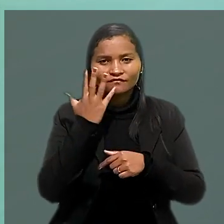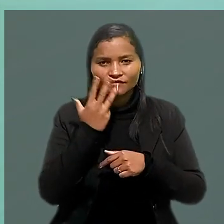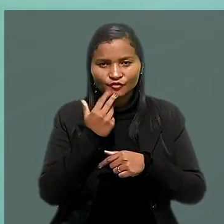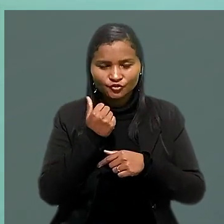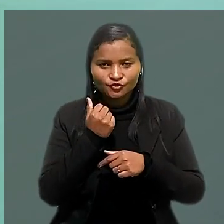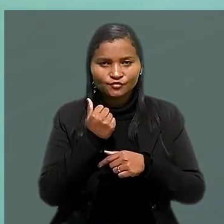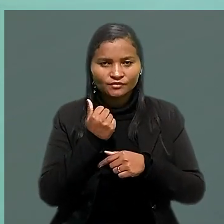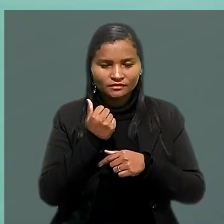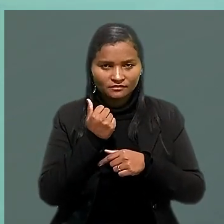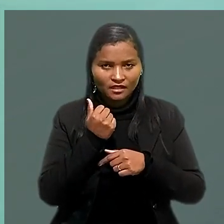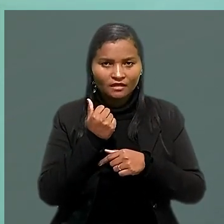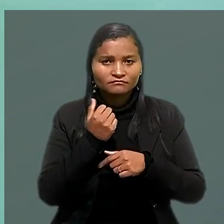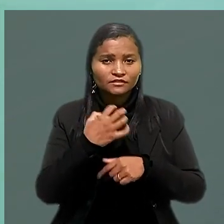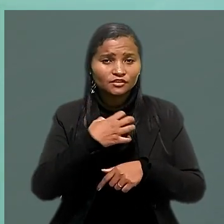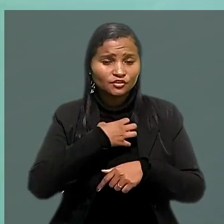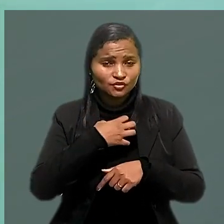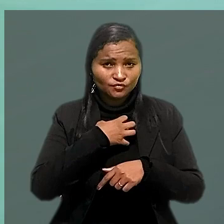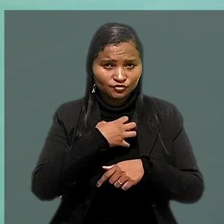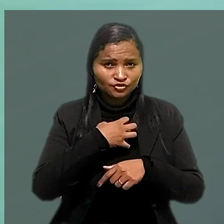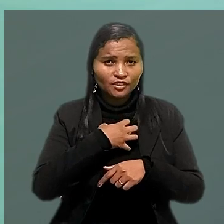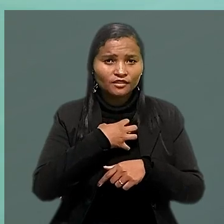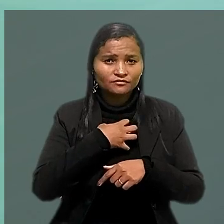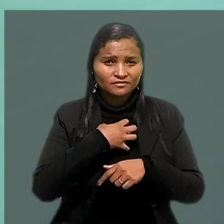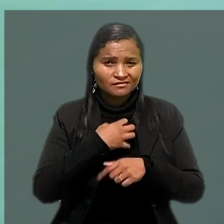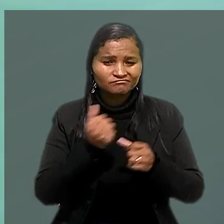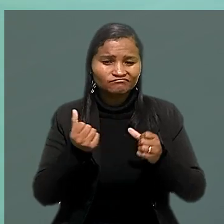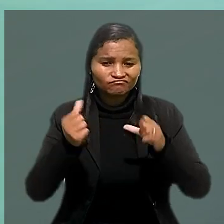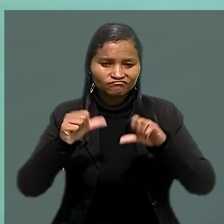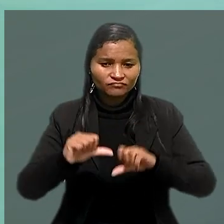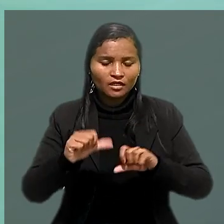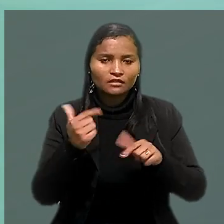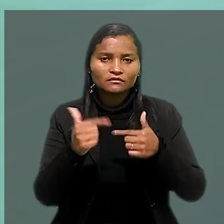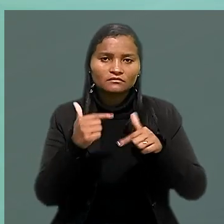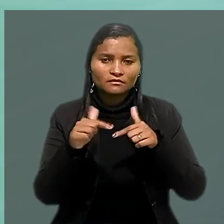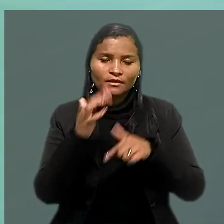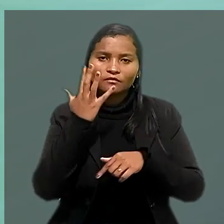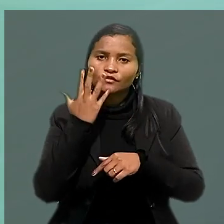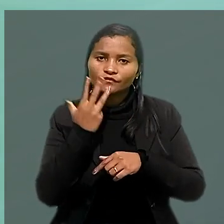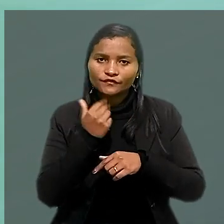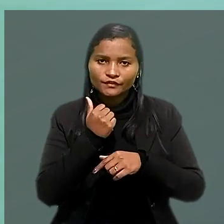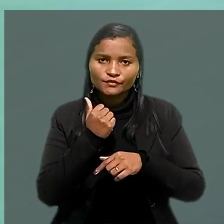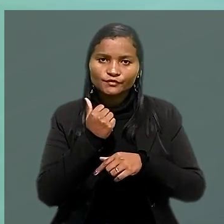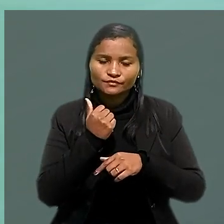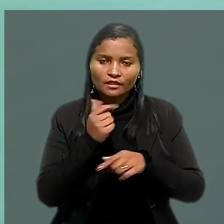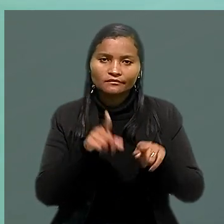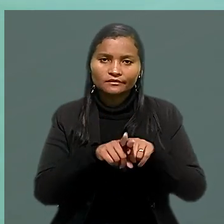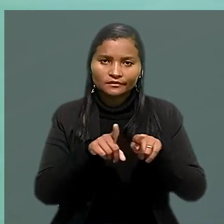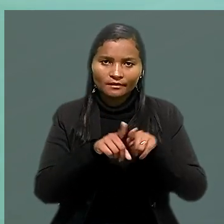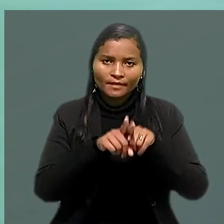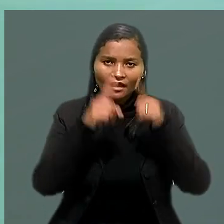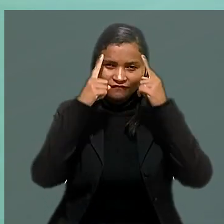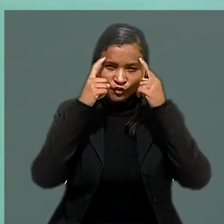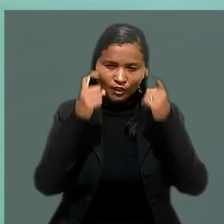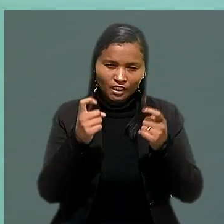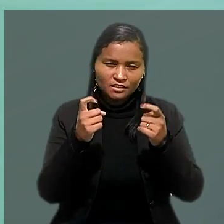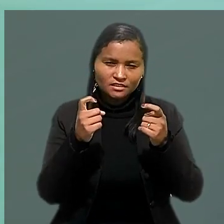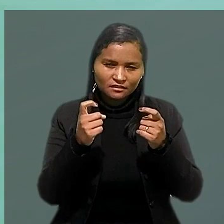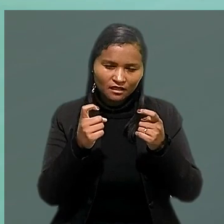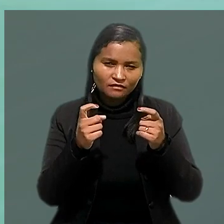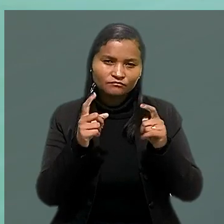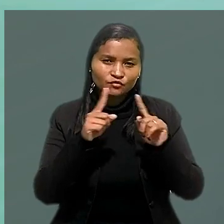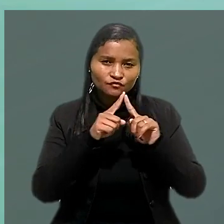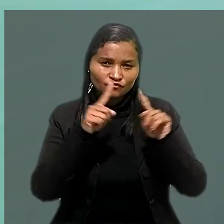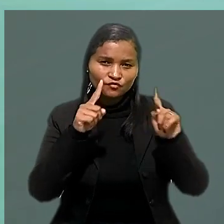o trabalho infantil e as formas de precarização desse trabalho infantil e a violência, às